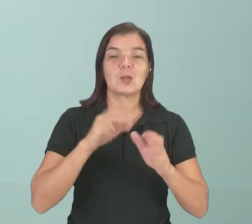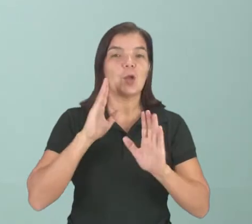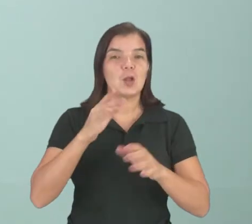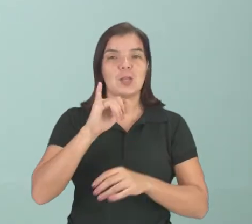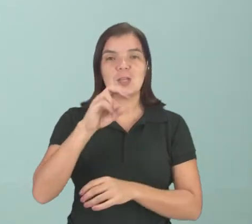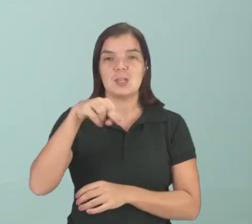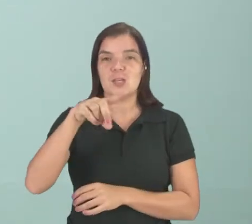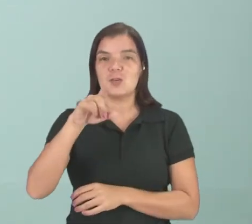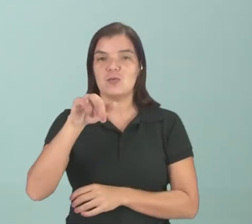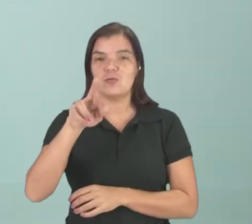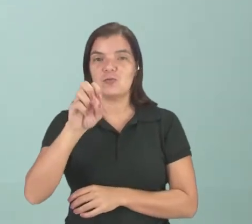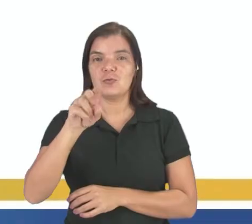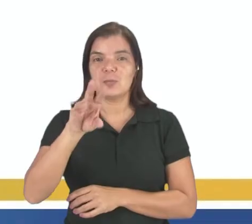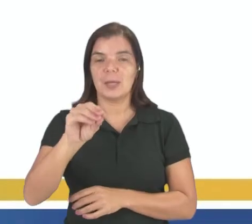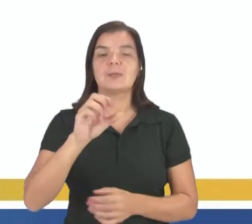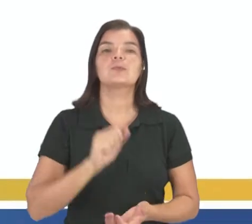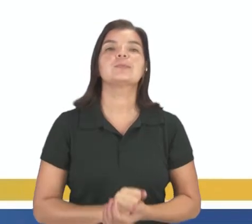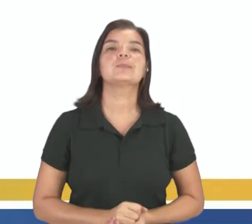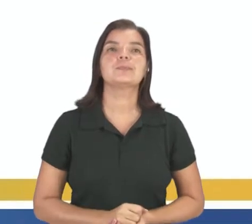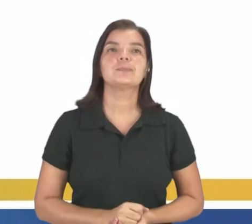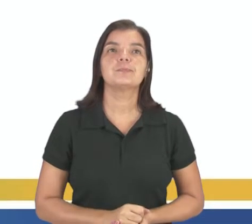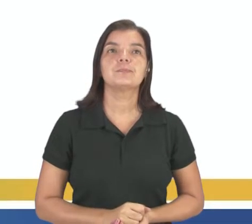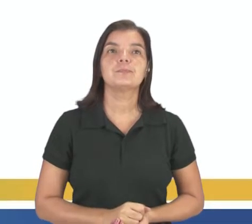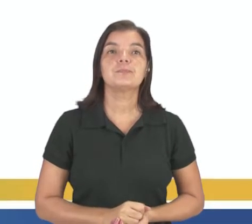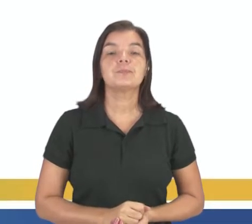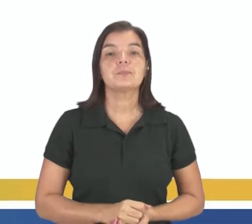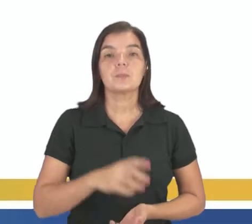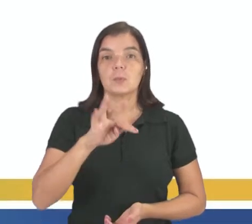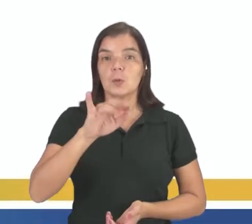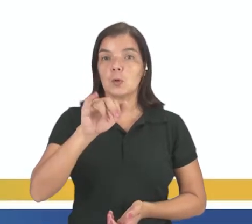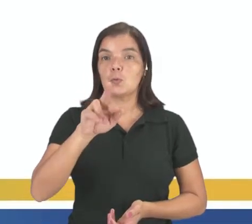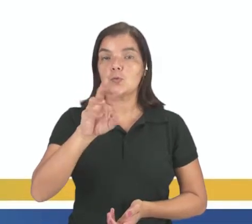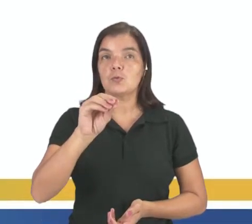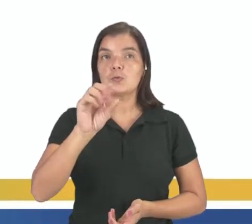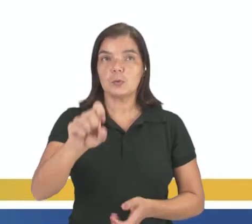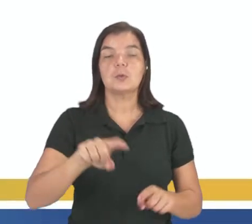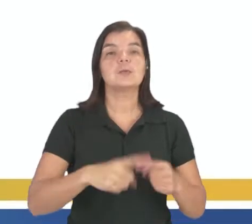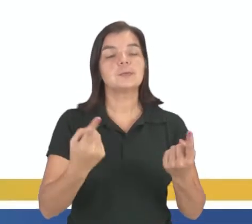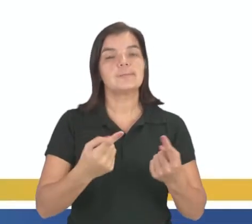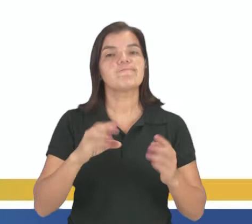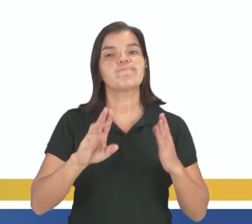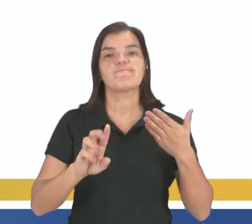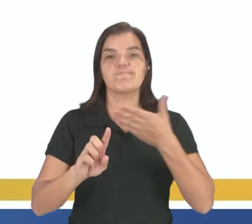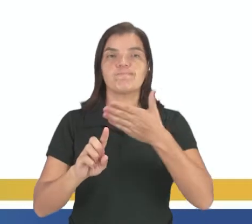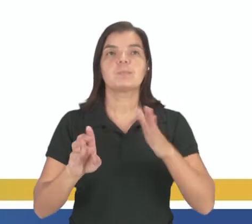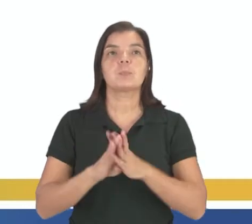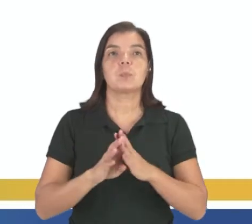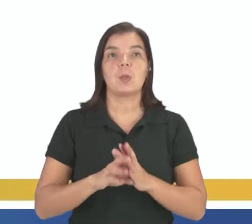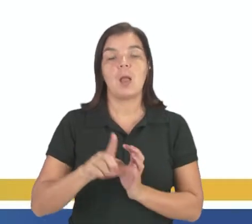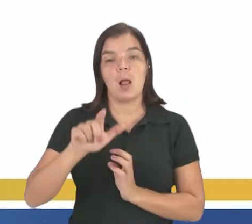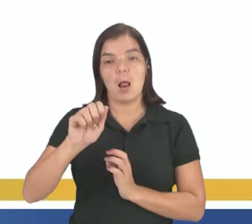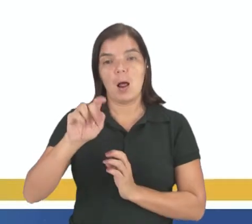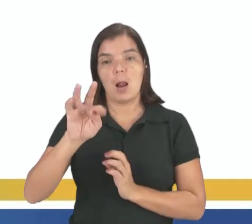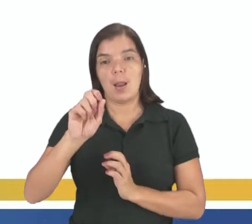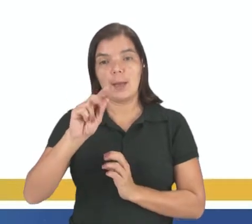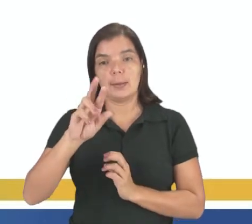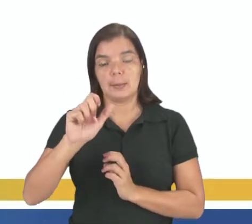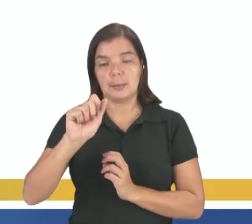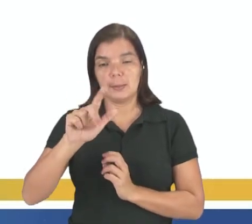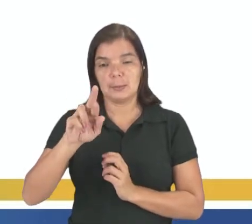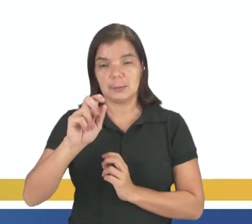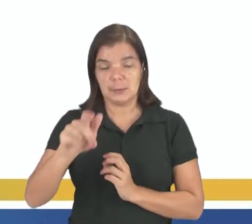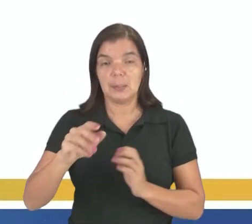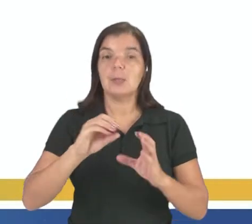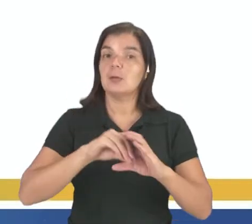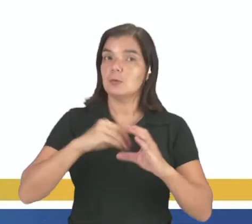tá vamos seguir aqui o arremesso de meta tiro lateral tiro de meta